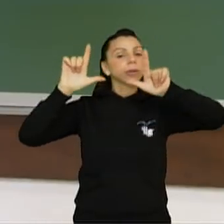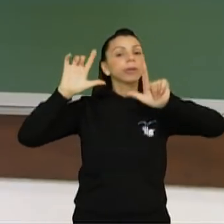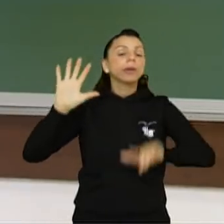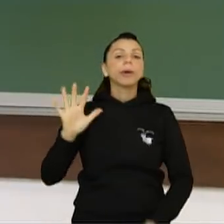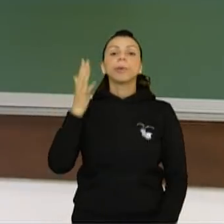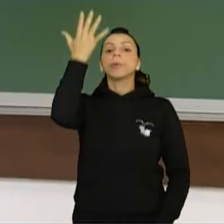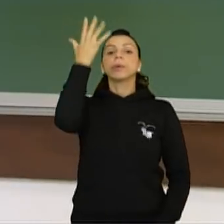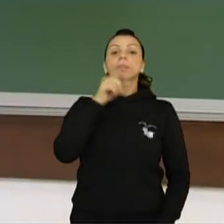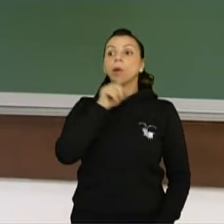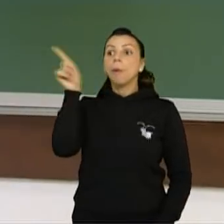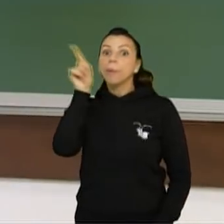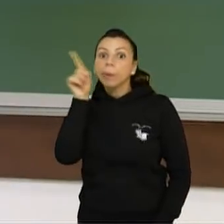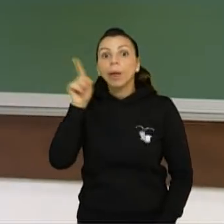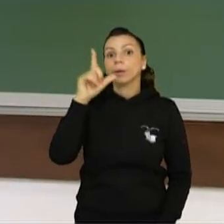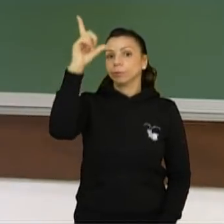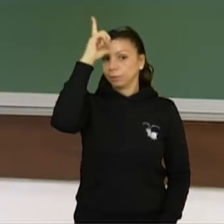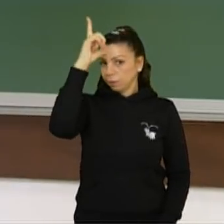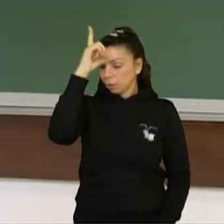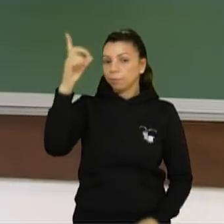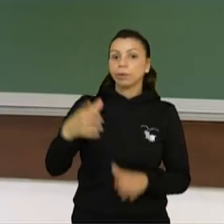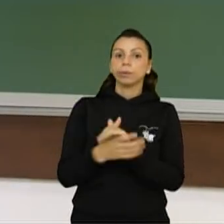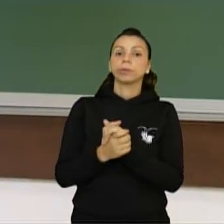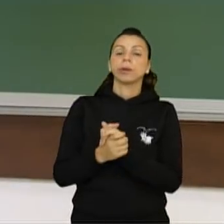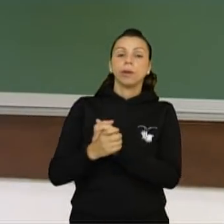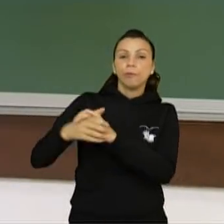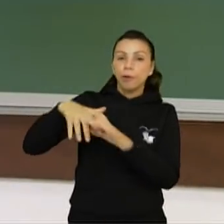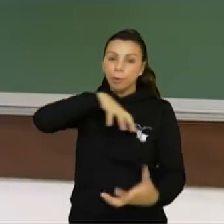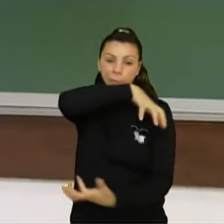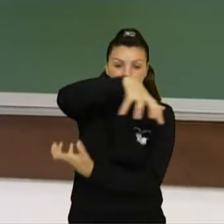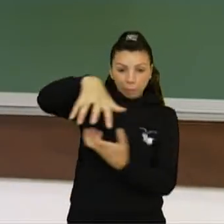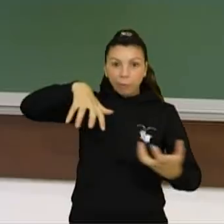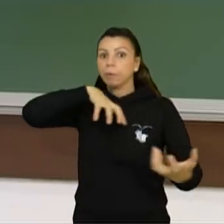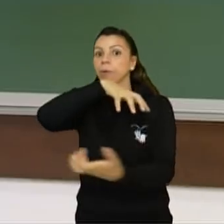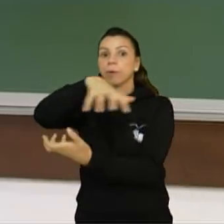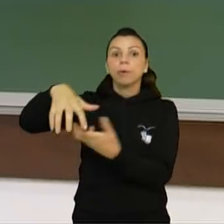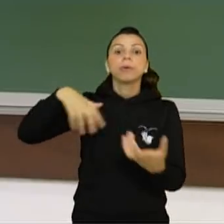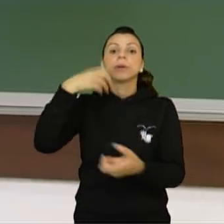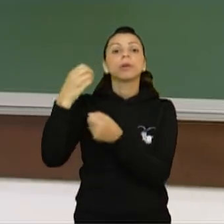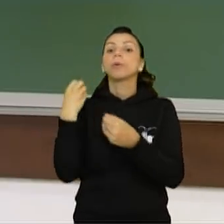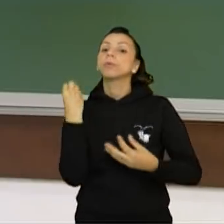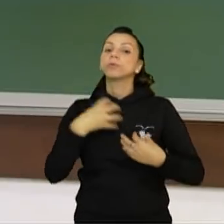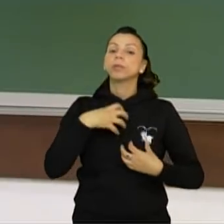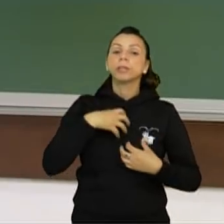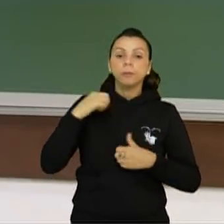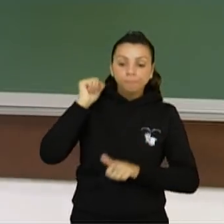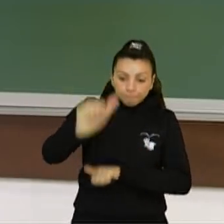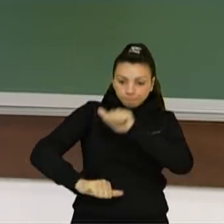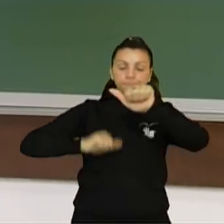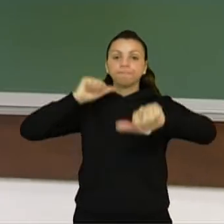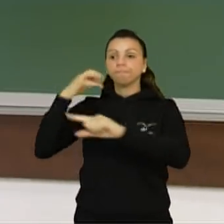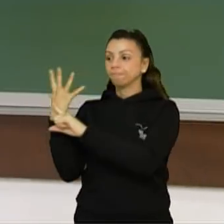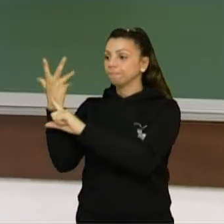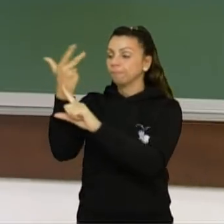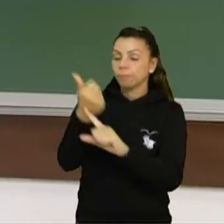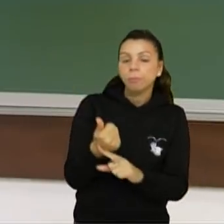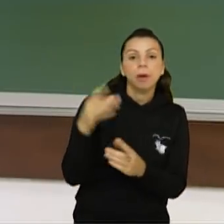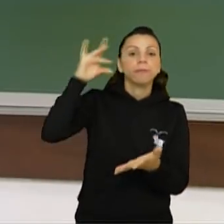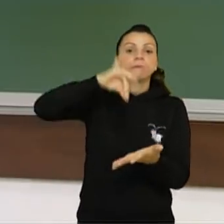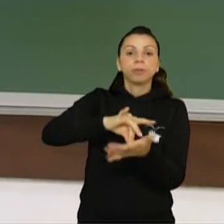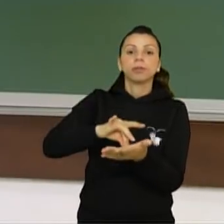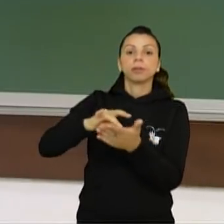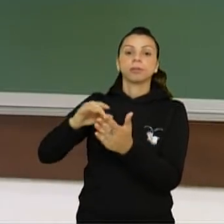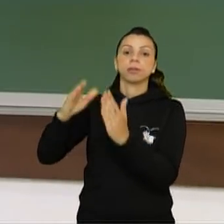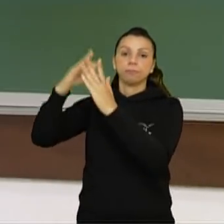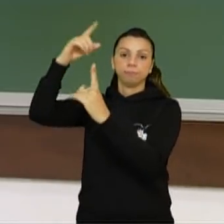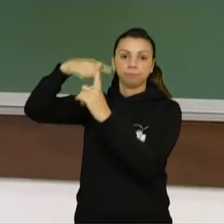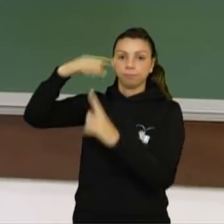tudo, e foi um contexto que mudou a maneira como se produzia arte naquele período para legitimar a Igreja Católica. E também nós vimos